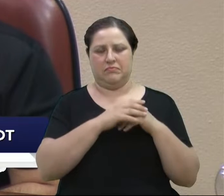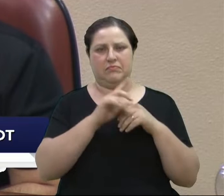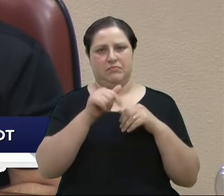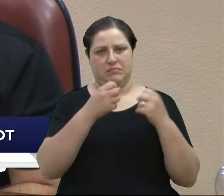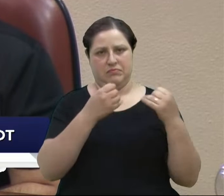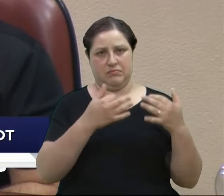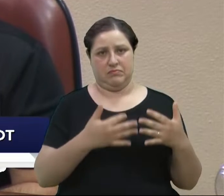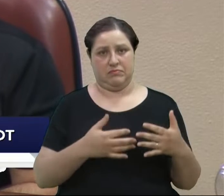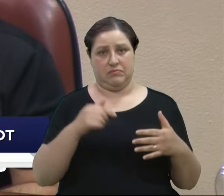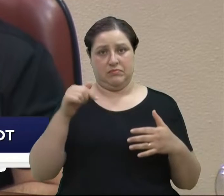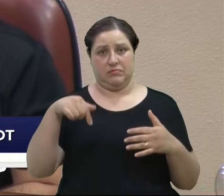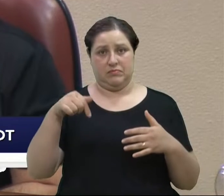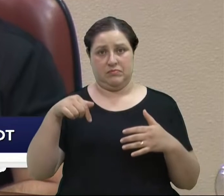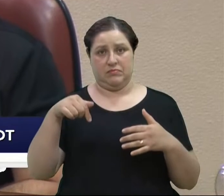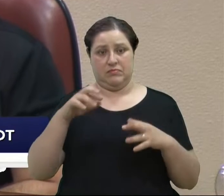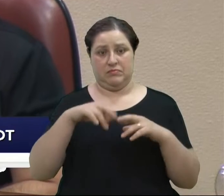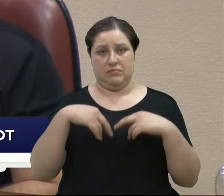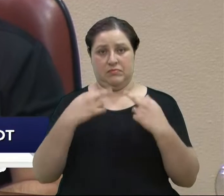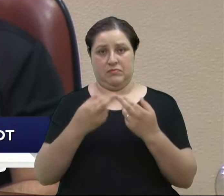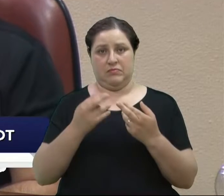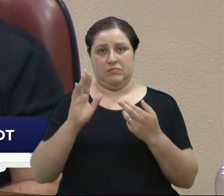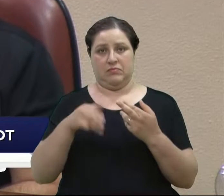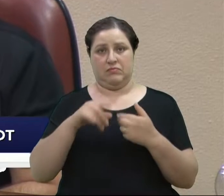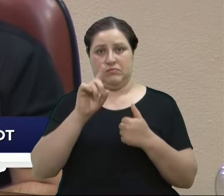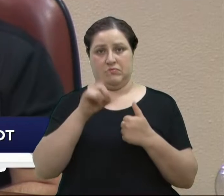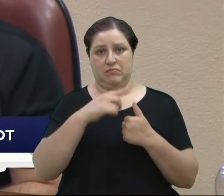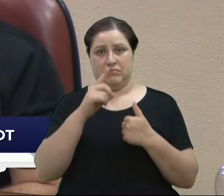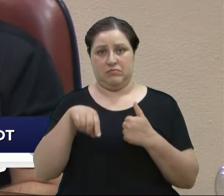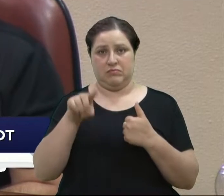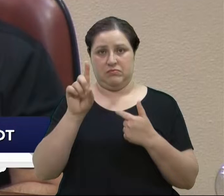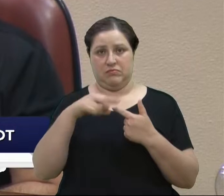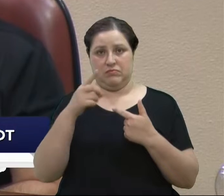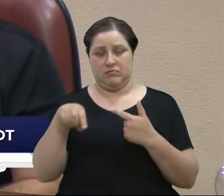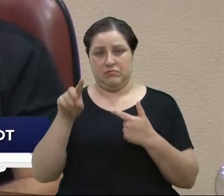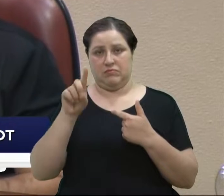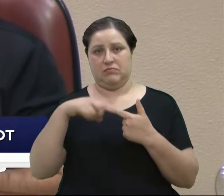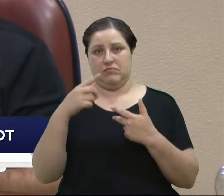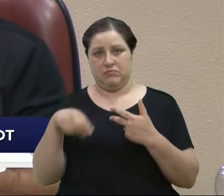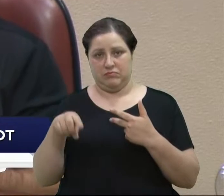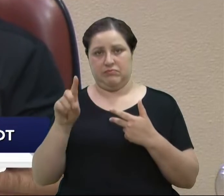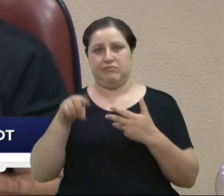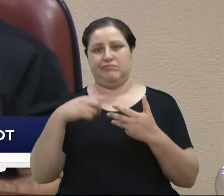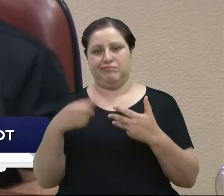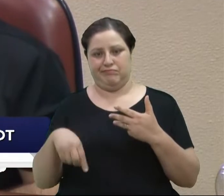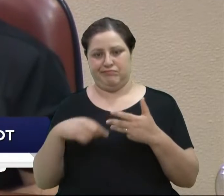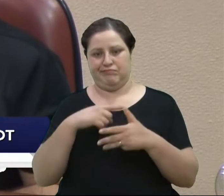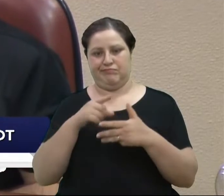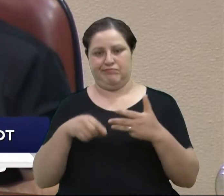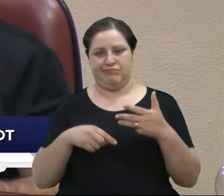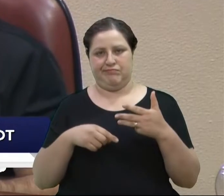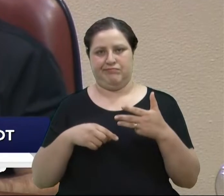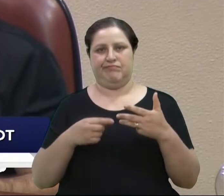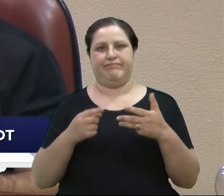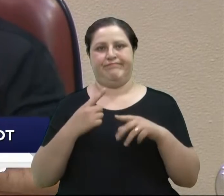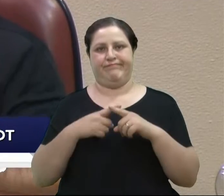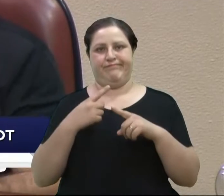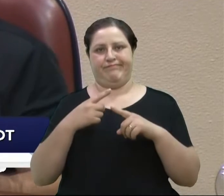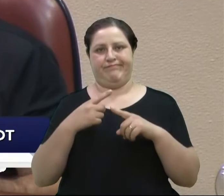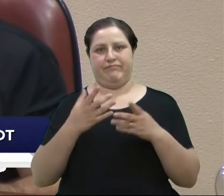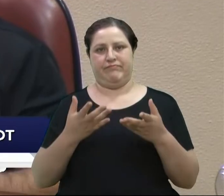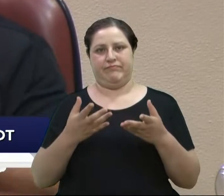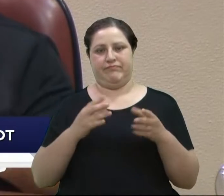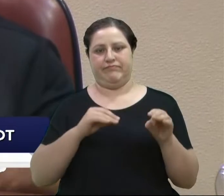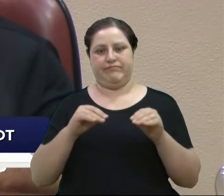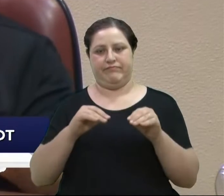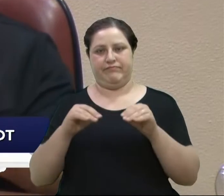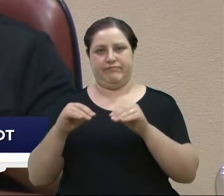foi desmarcada por 4 vezes, em virtude da questão do Hospital Pompeia, né, que surgiu essa animosidade, e a gente, enquanto